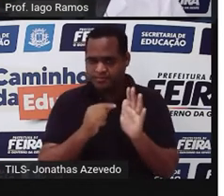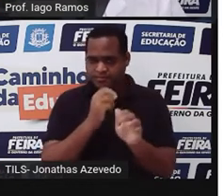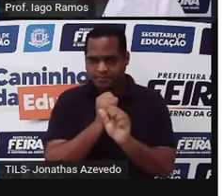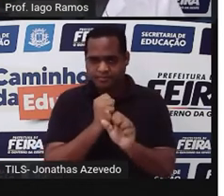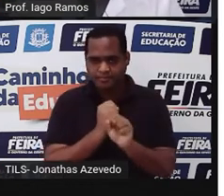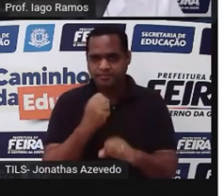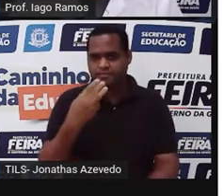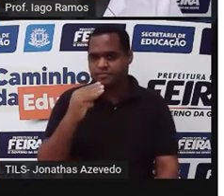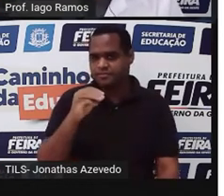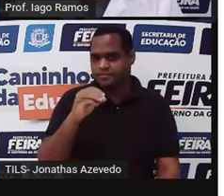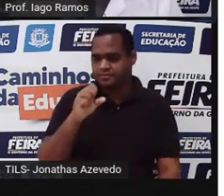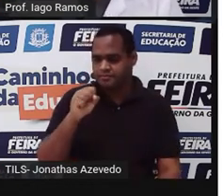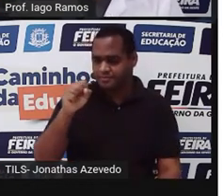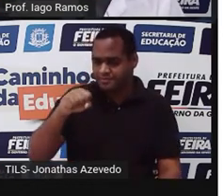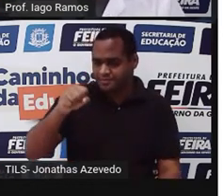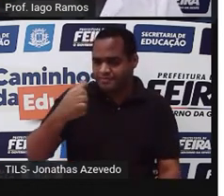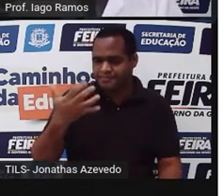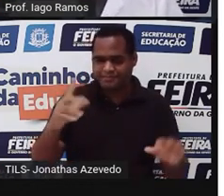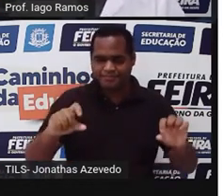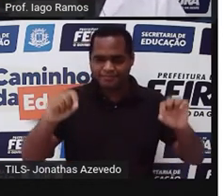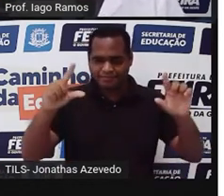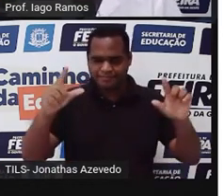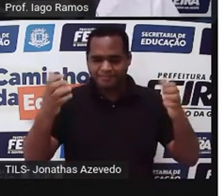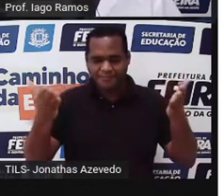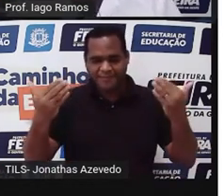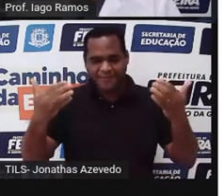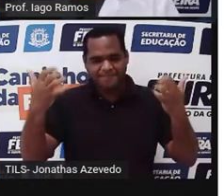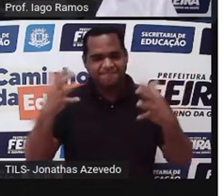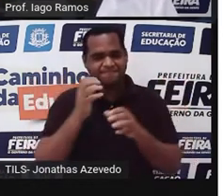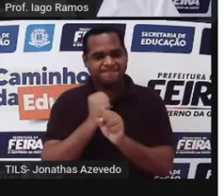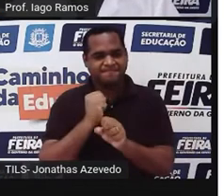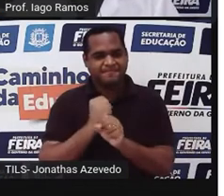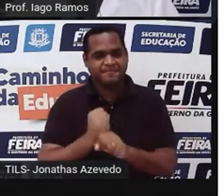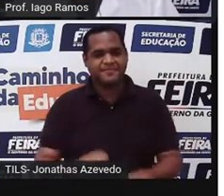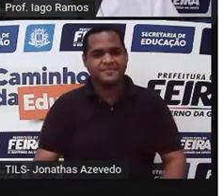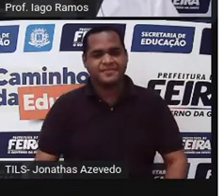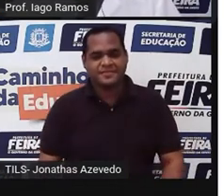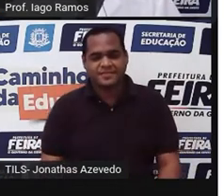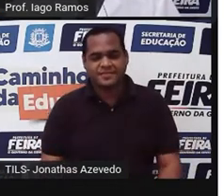próxima tela vem comigo vai calculando olha só